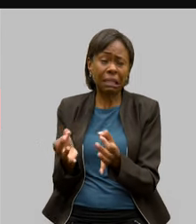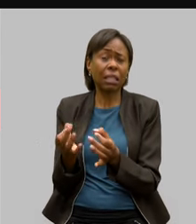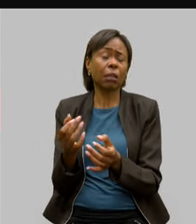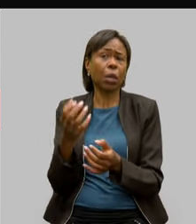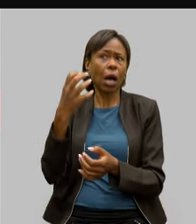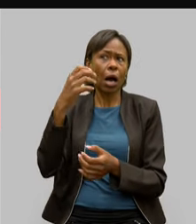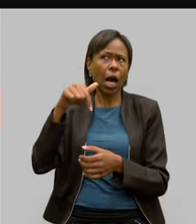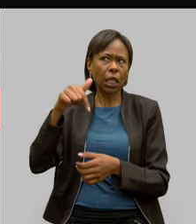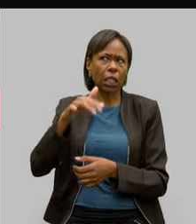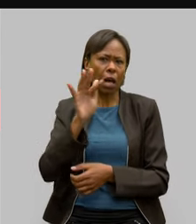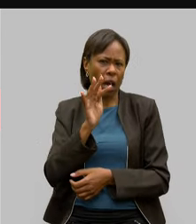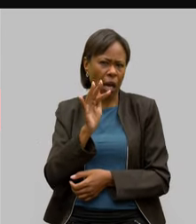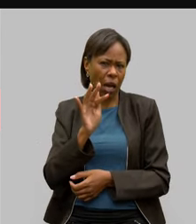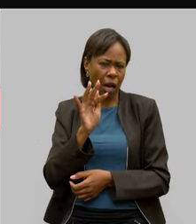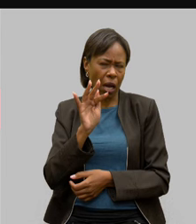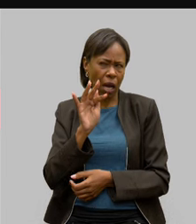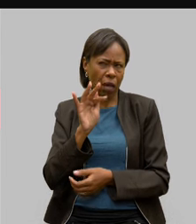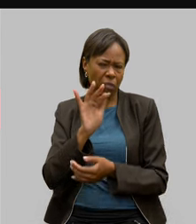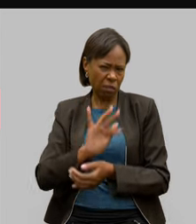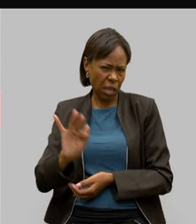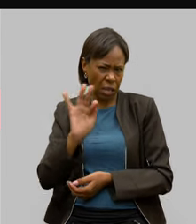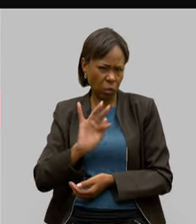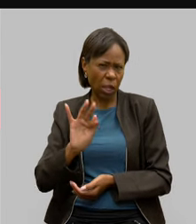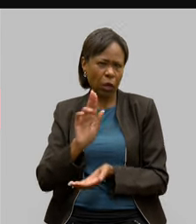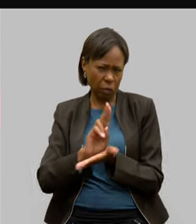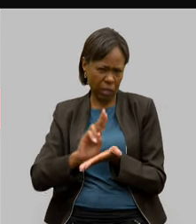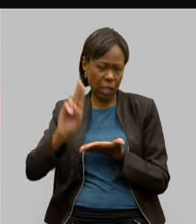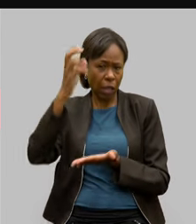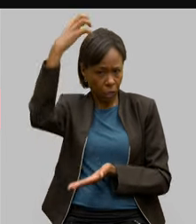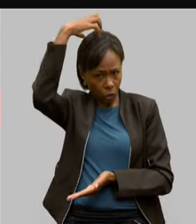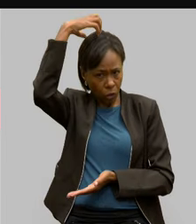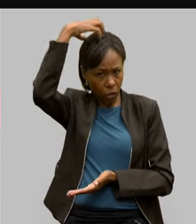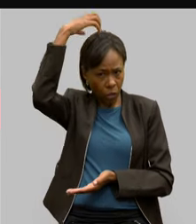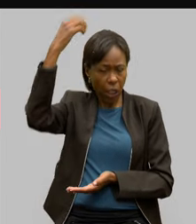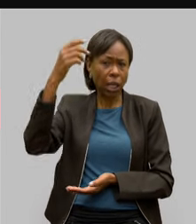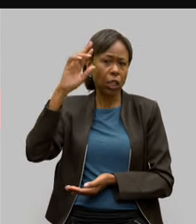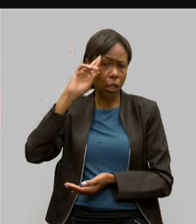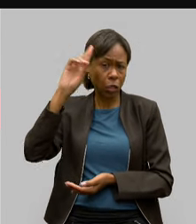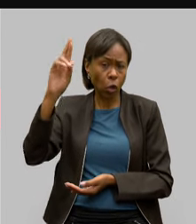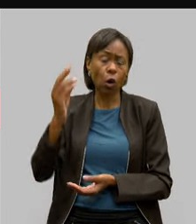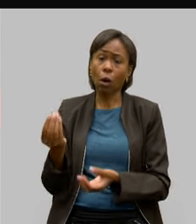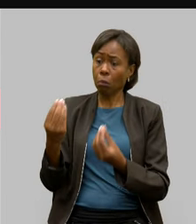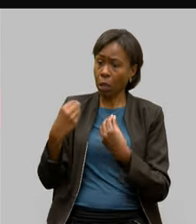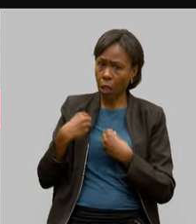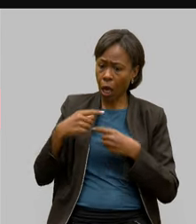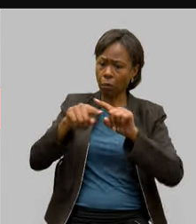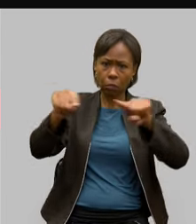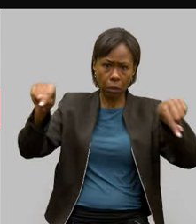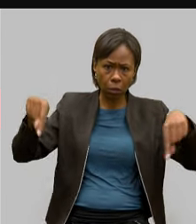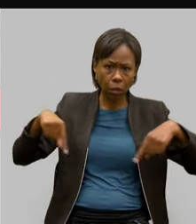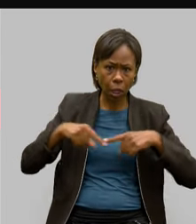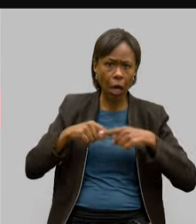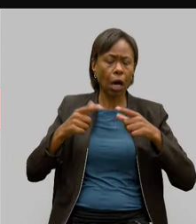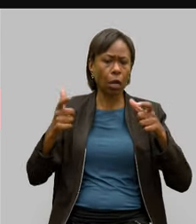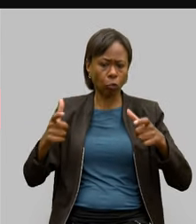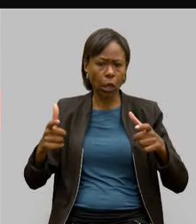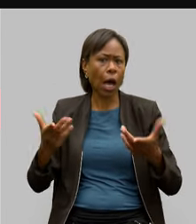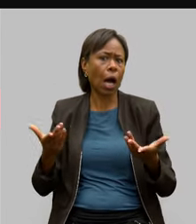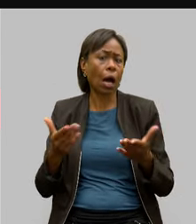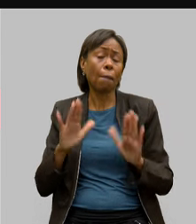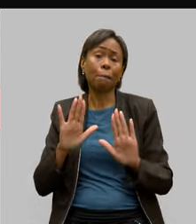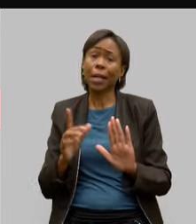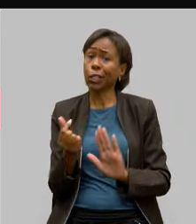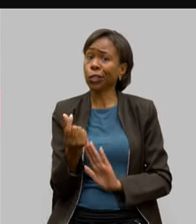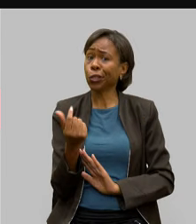João del ren Campus de divines Os diretores aquii me deram um laboratório me deram infraestrutura aqui mas assim eles também não têm dinheiro para poder ficar